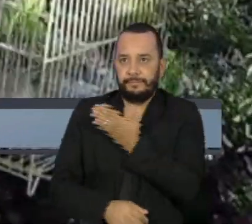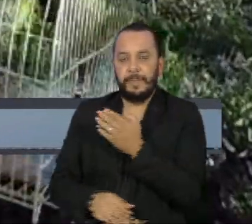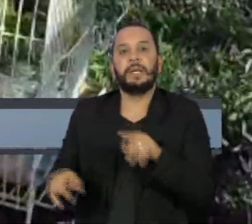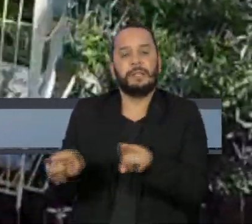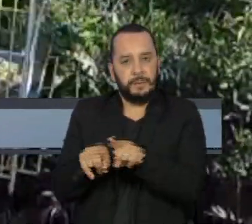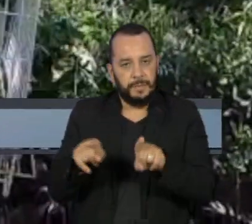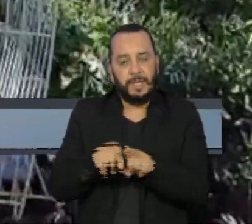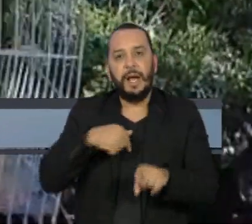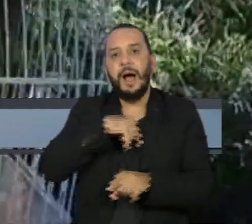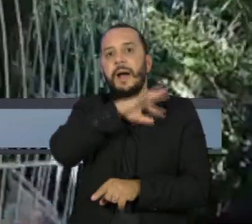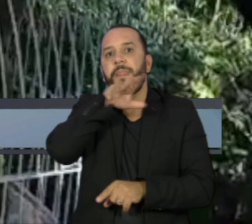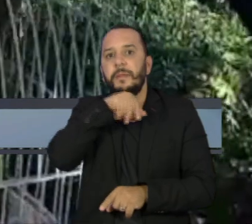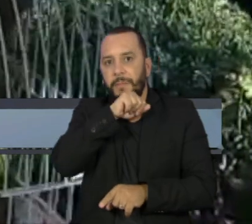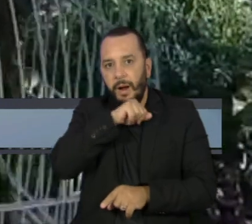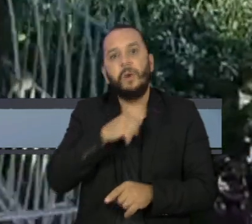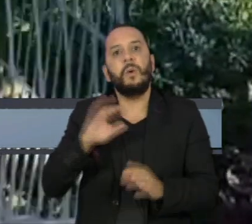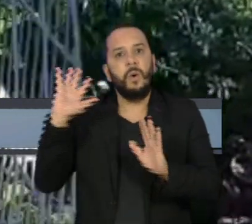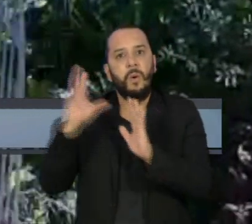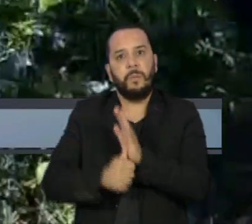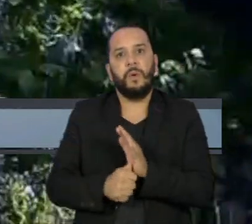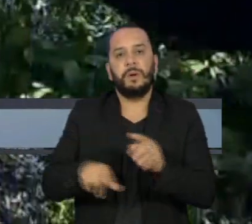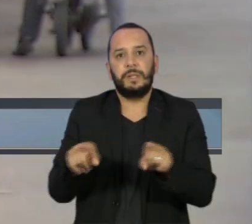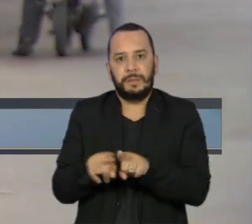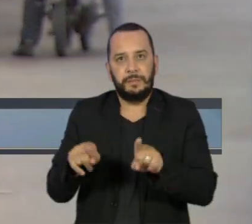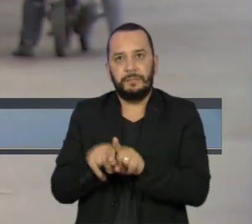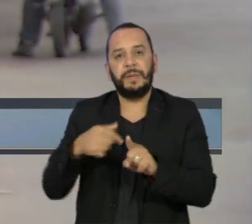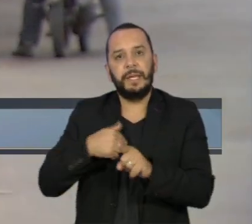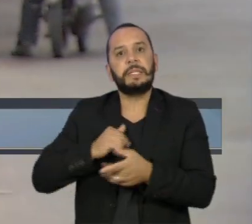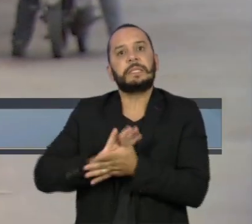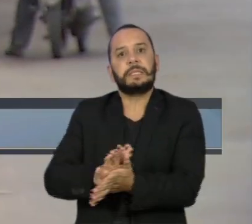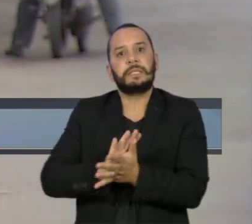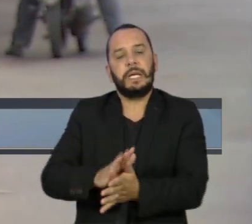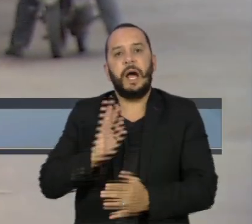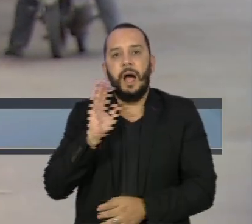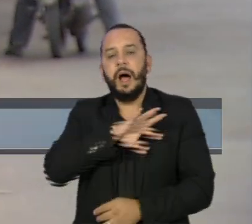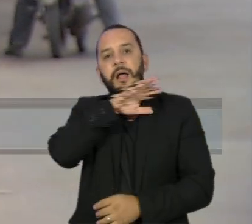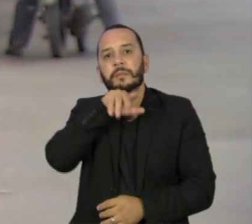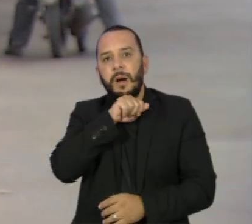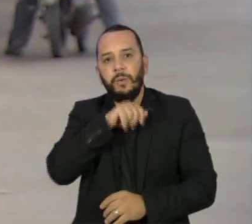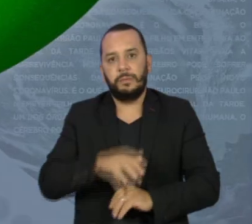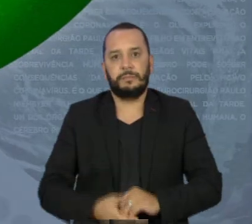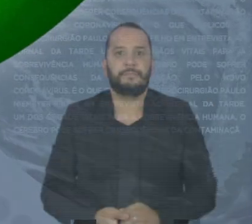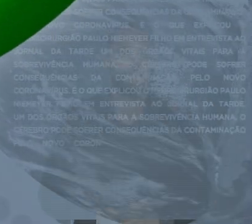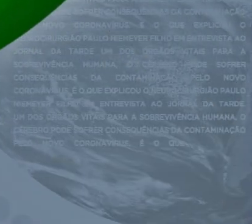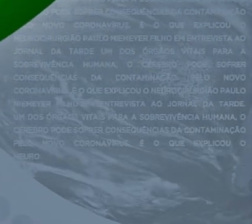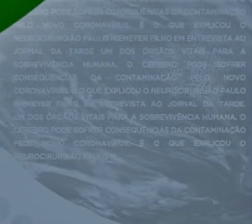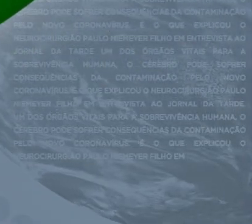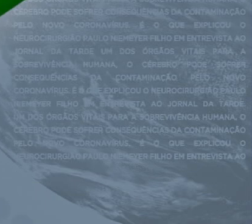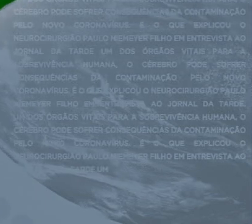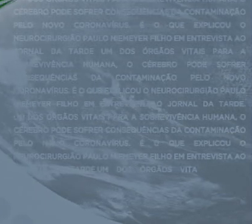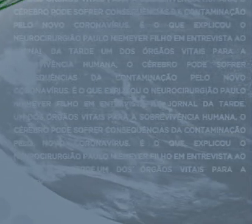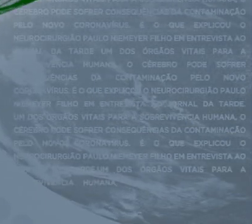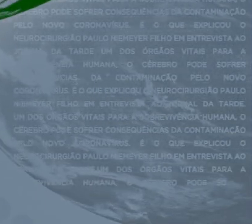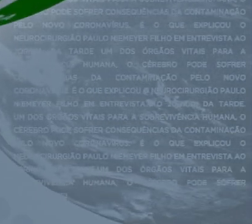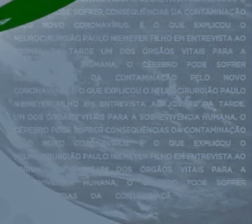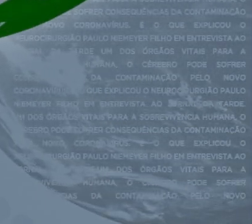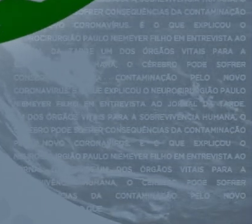tráfico de animais silvestres e maus-tratos de Teresina Matheus Oliveira e